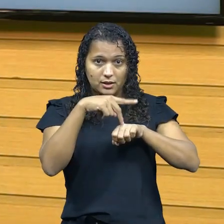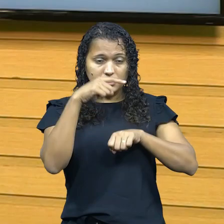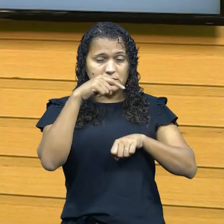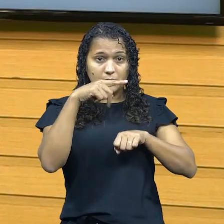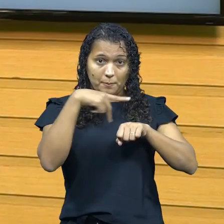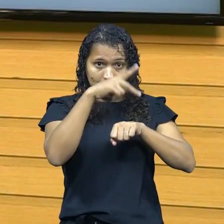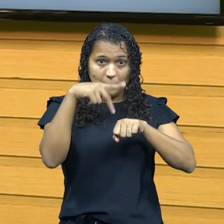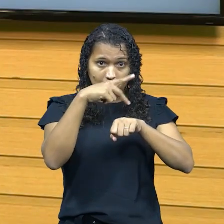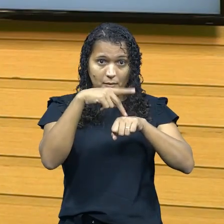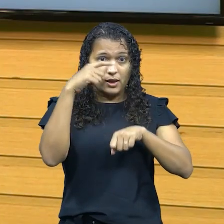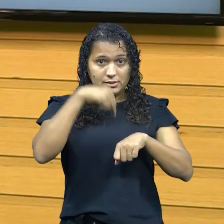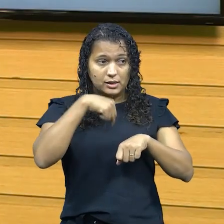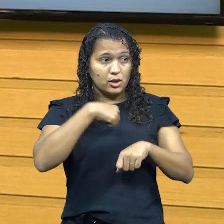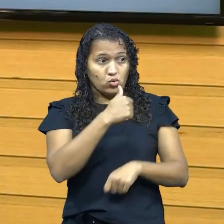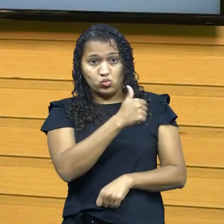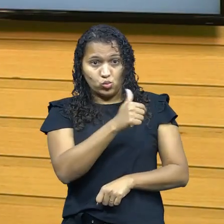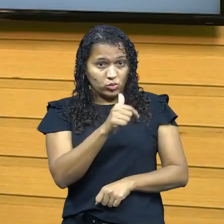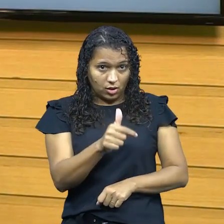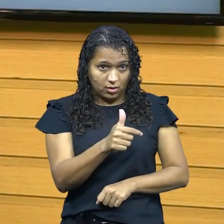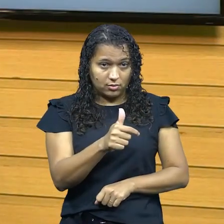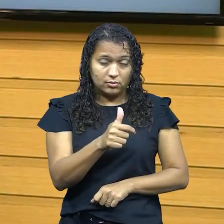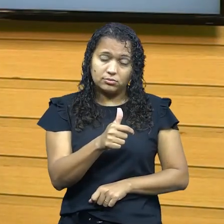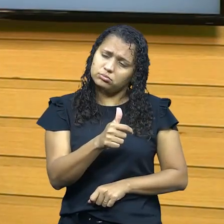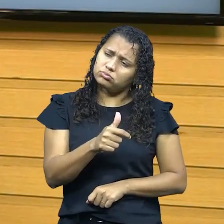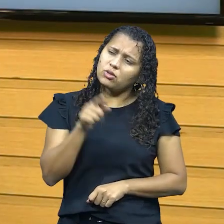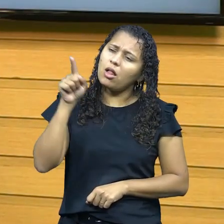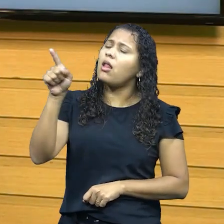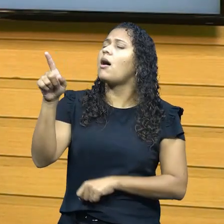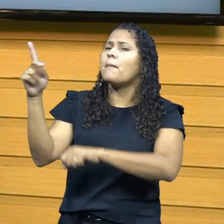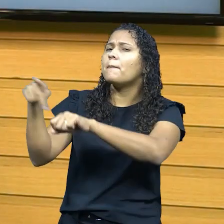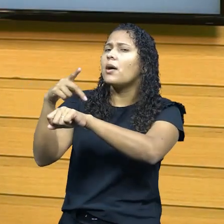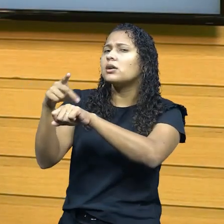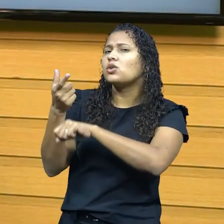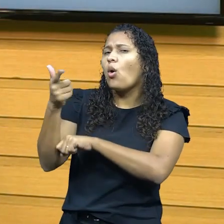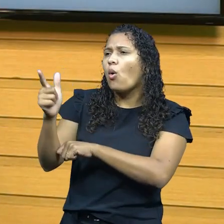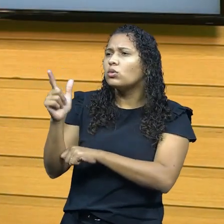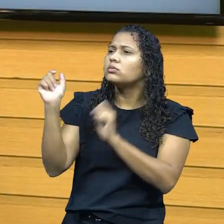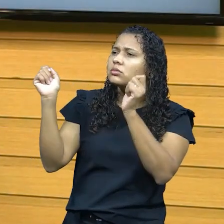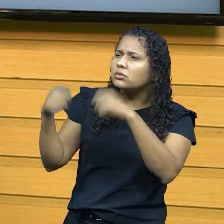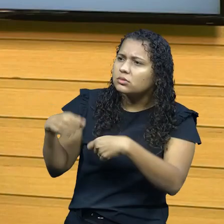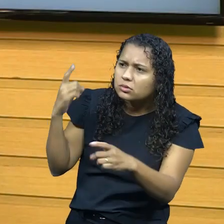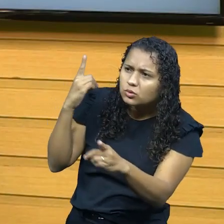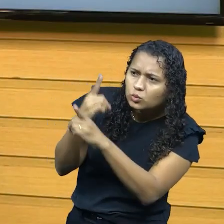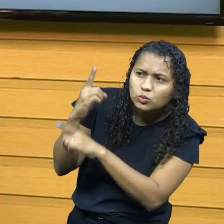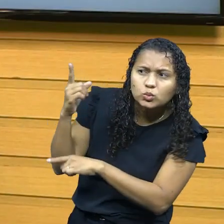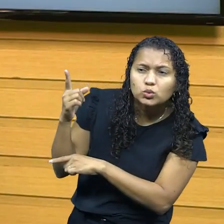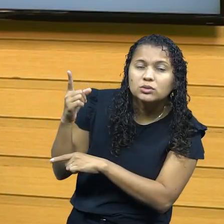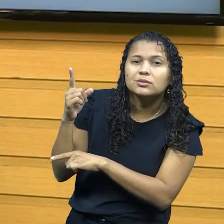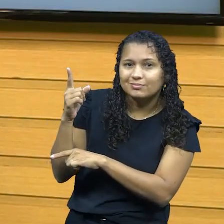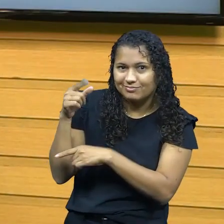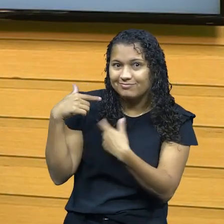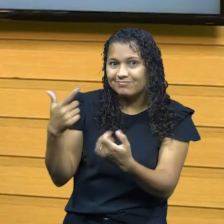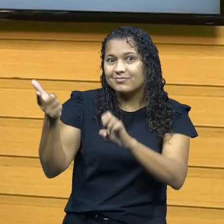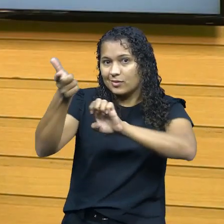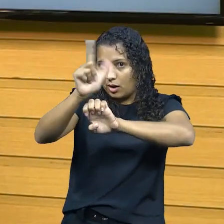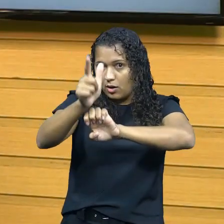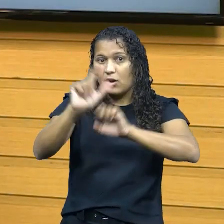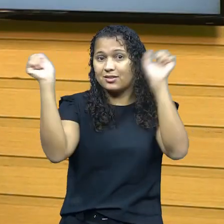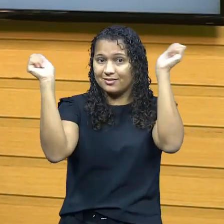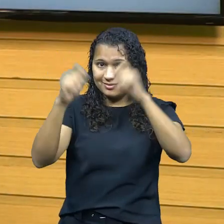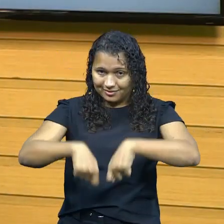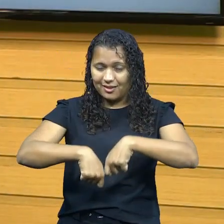tá, gente? O que eu não tenho no meu país, eu posso encontrar em outro. Então, é através da logística que a gente consegue